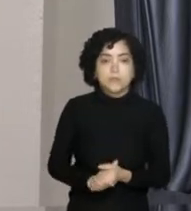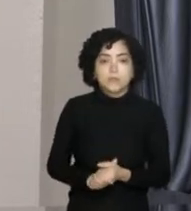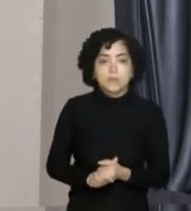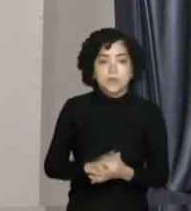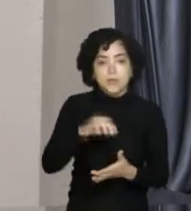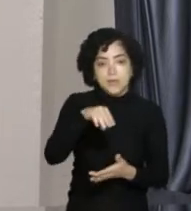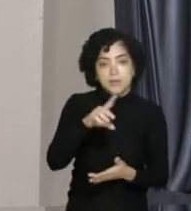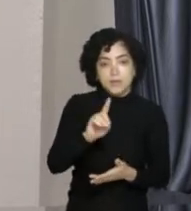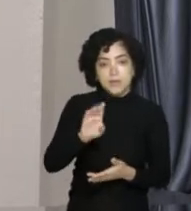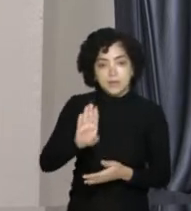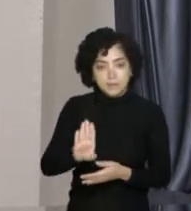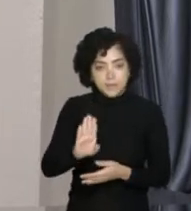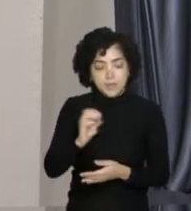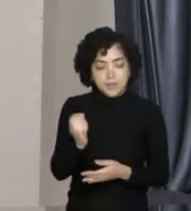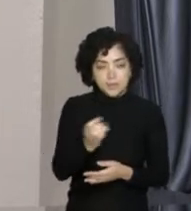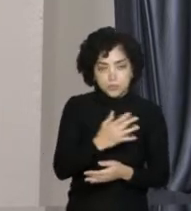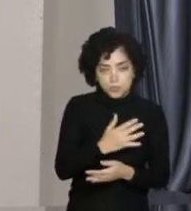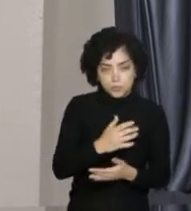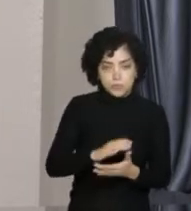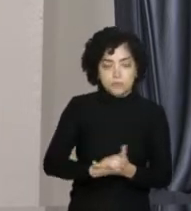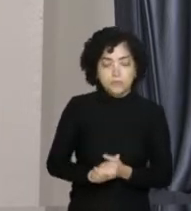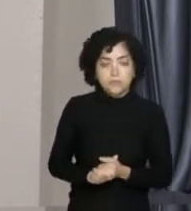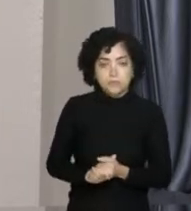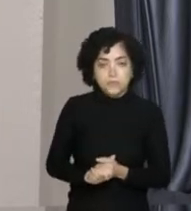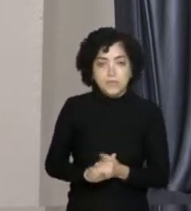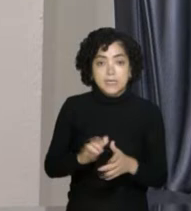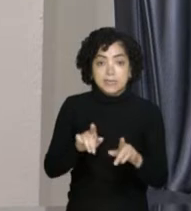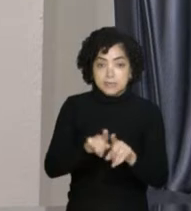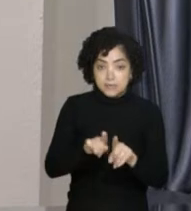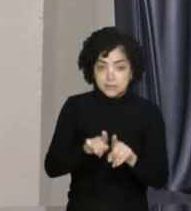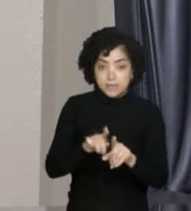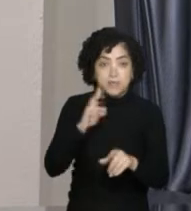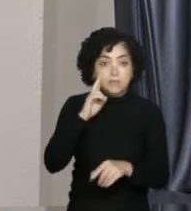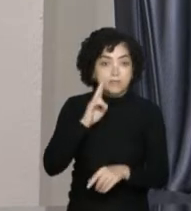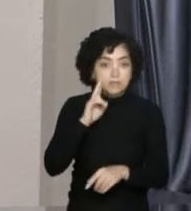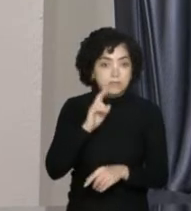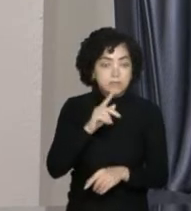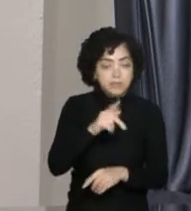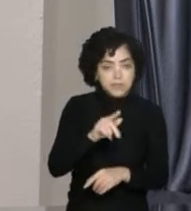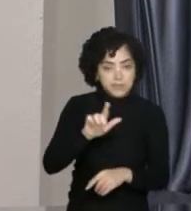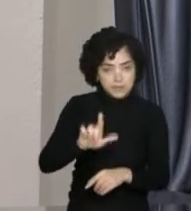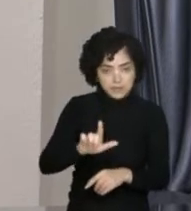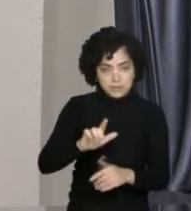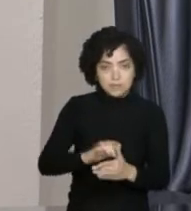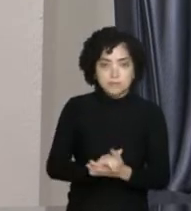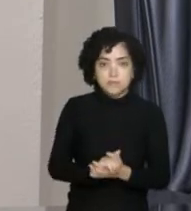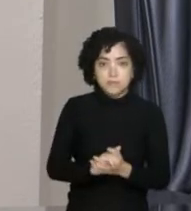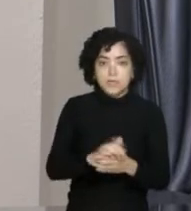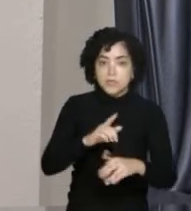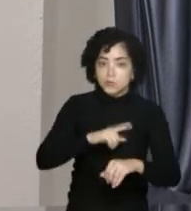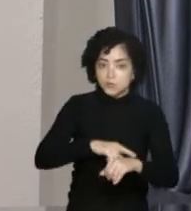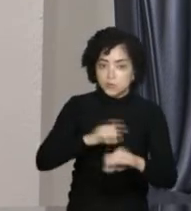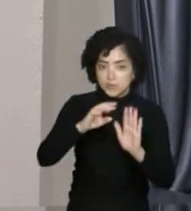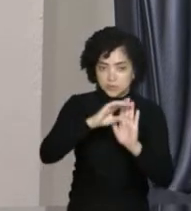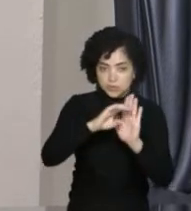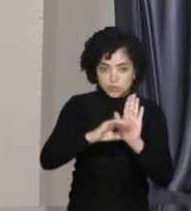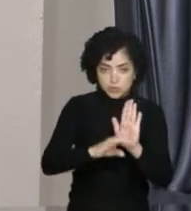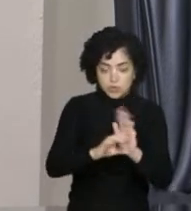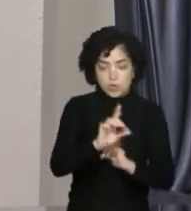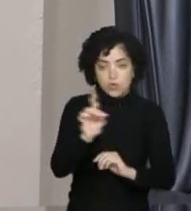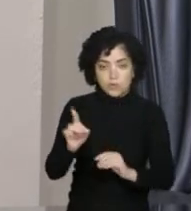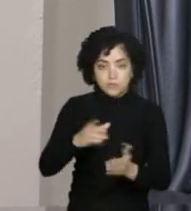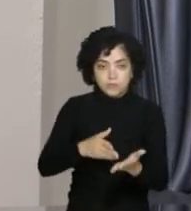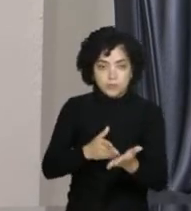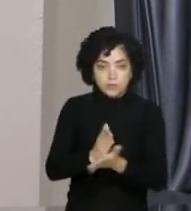MDB, Novo. E também Ivan Artes, do PL. Ordem do dia. Foram aprovadas as